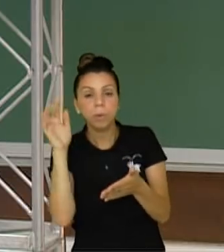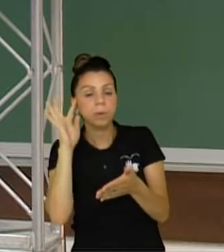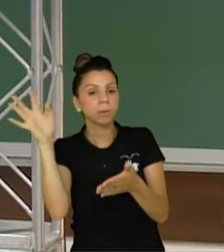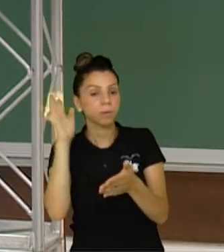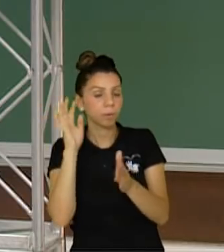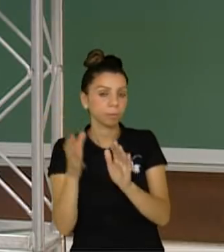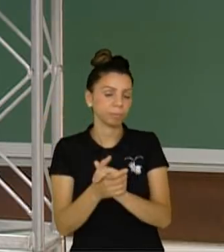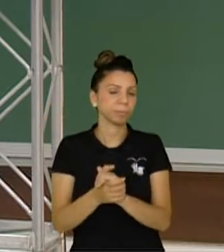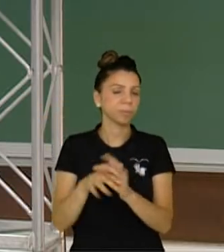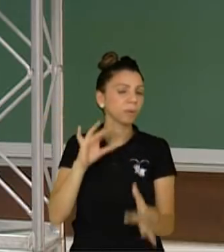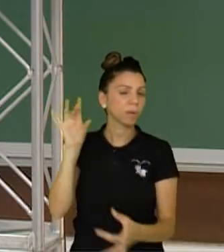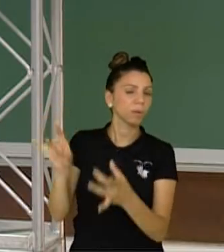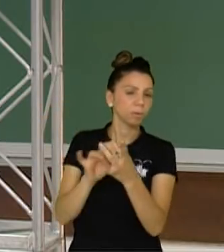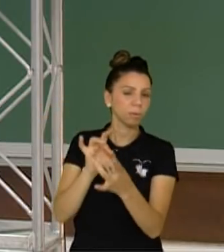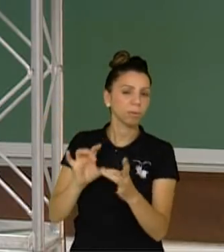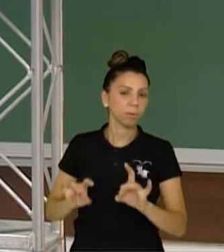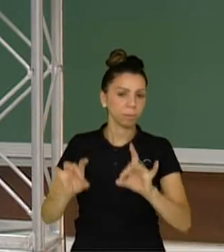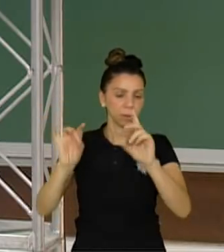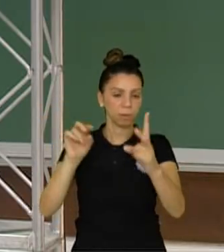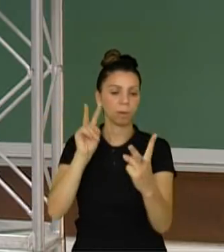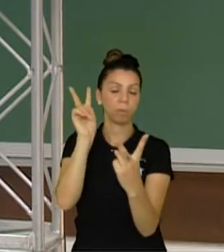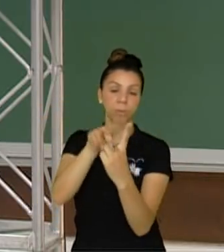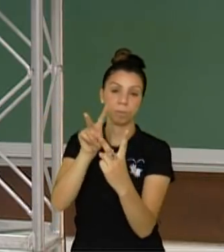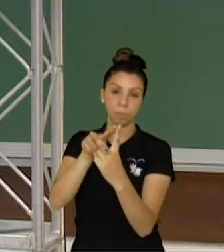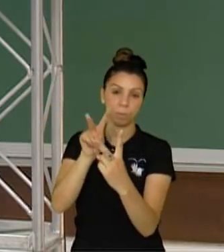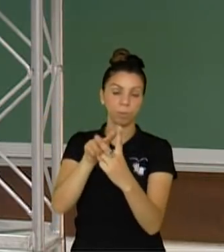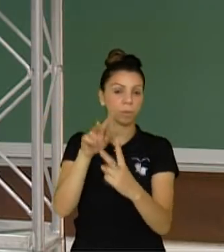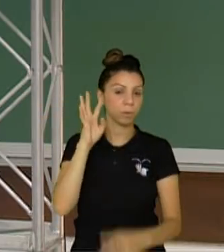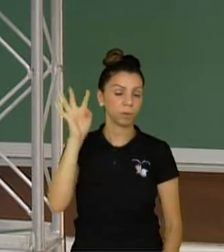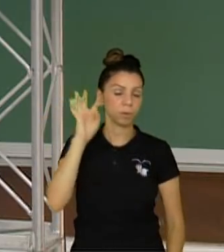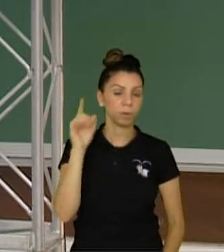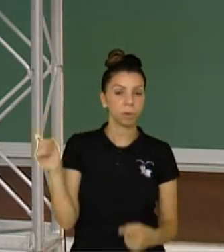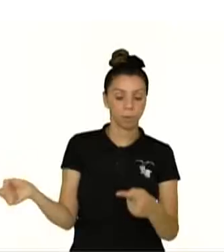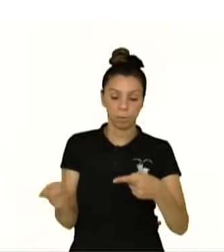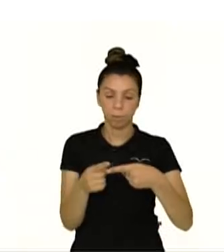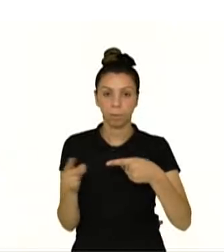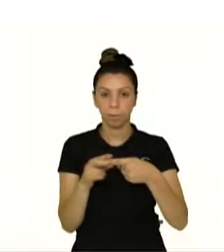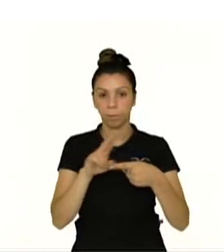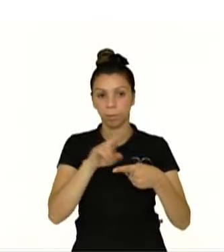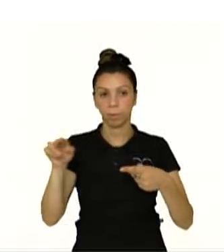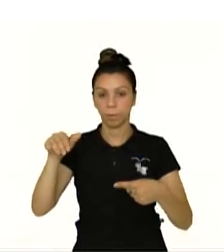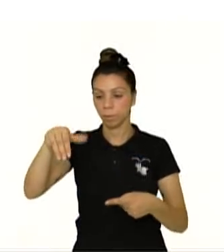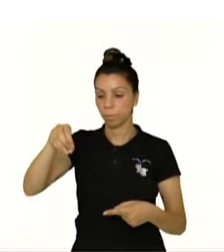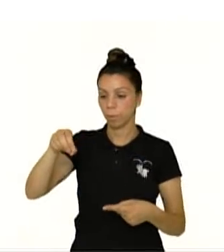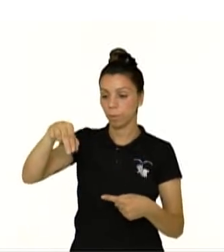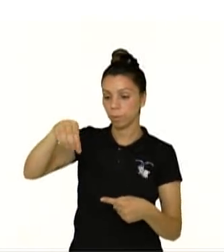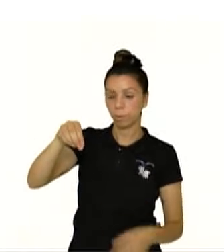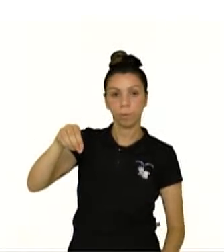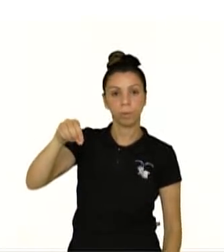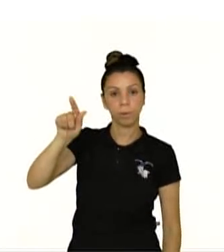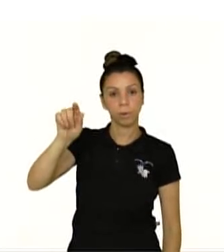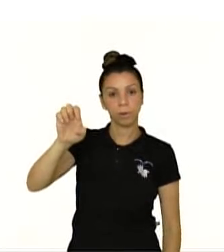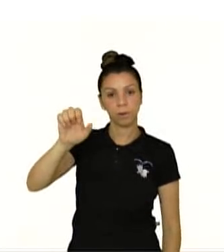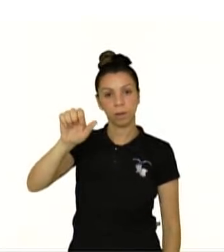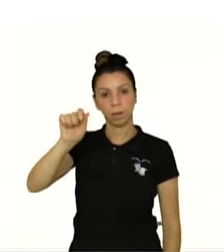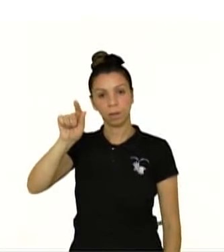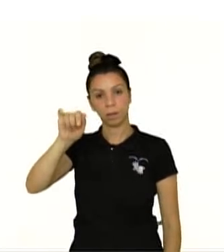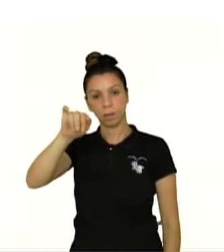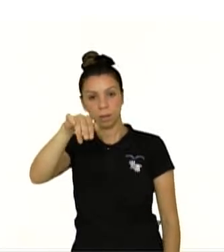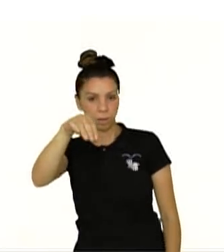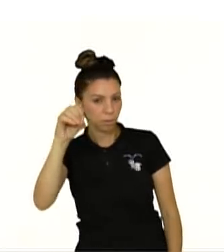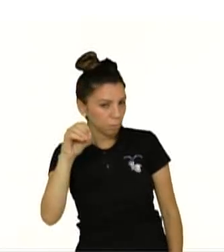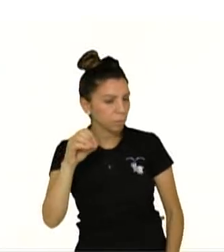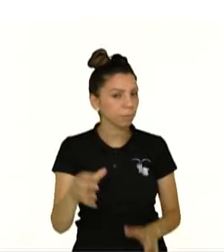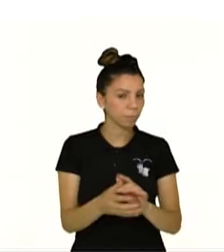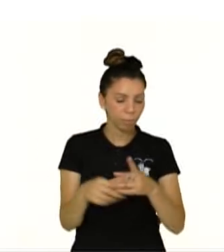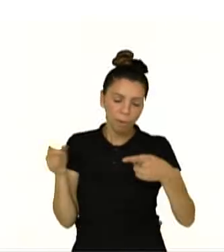especial duas teorias. Vamos para a primeira, chamada de monogenismo. O monogenismo é